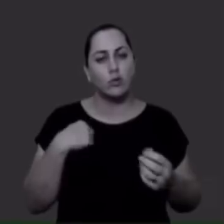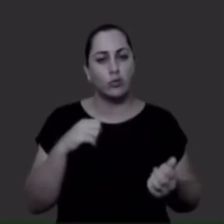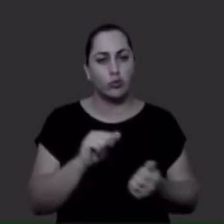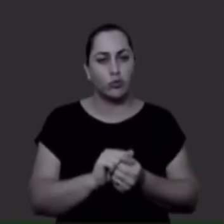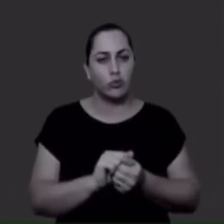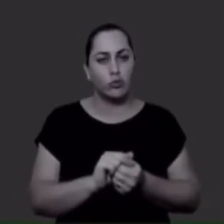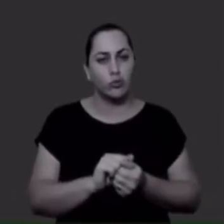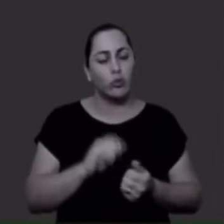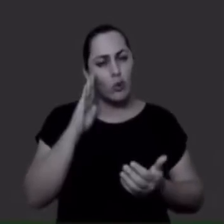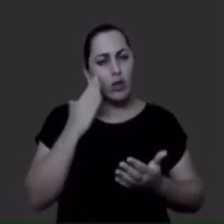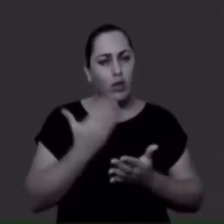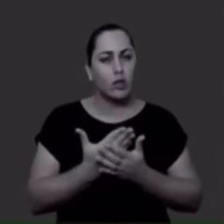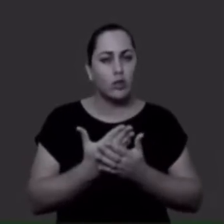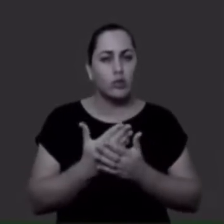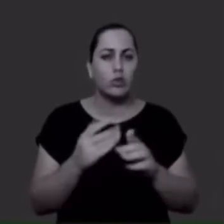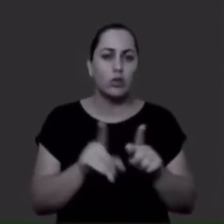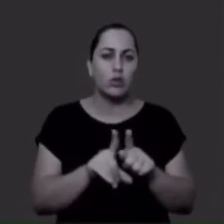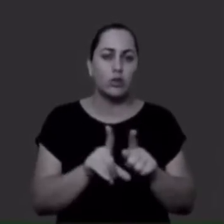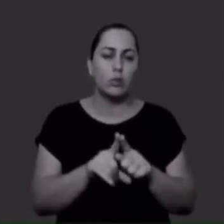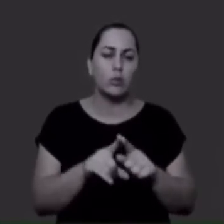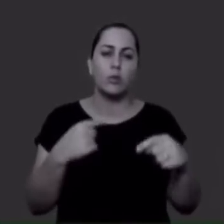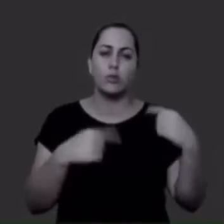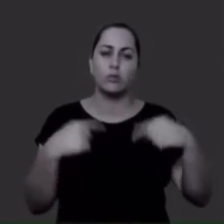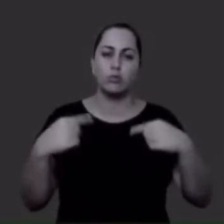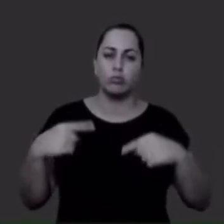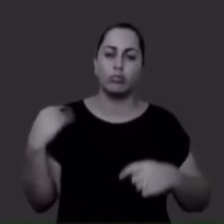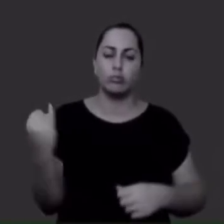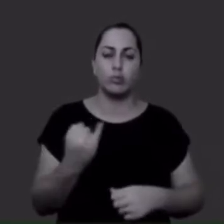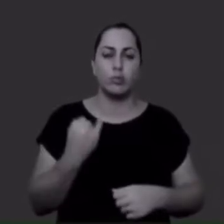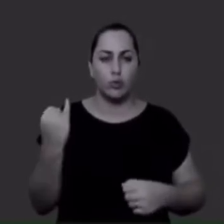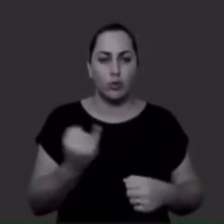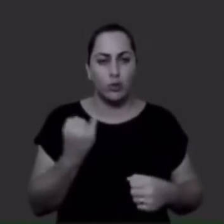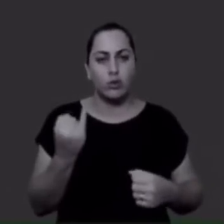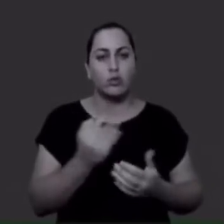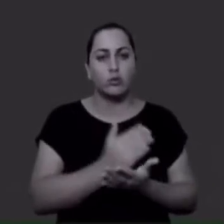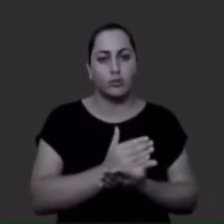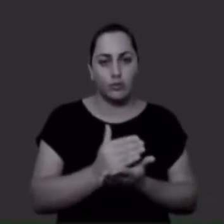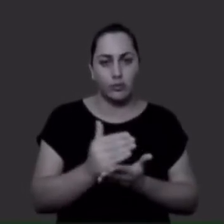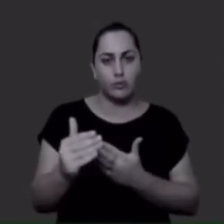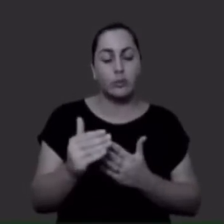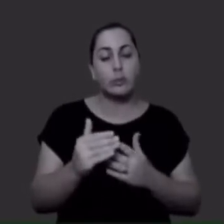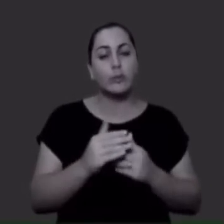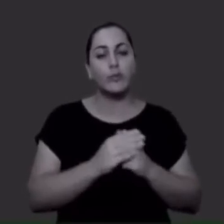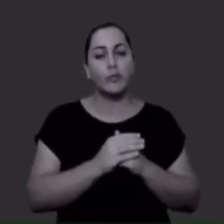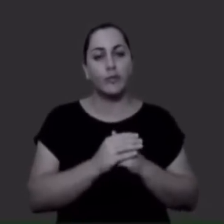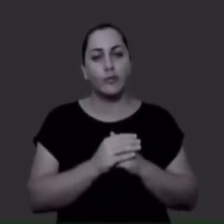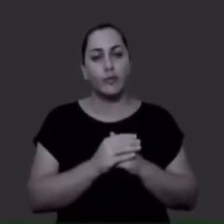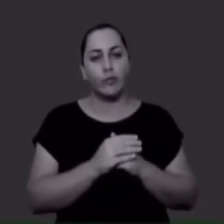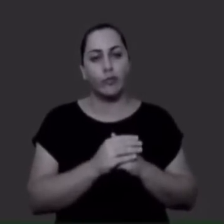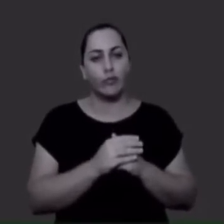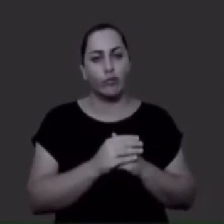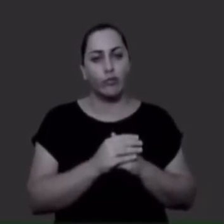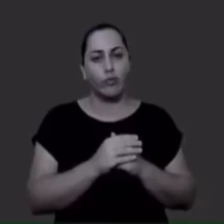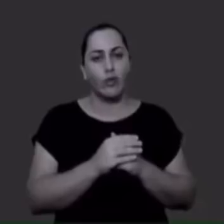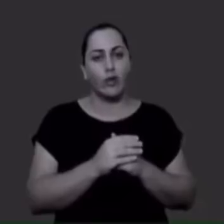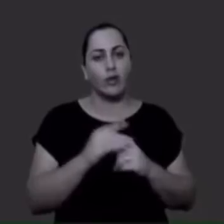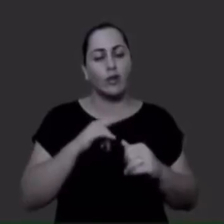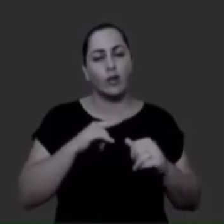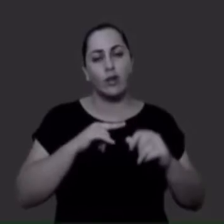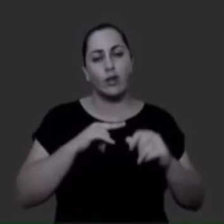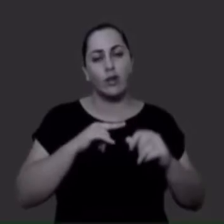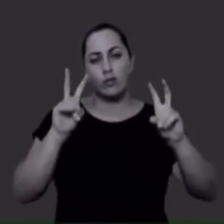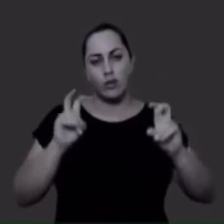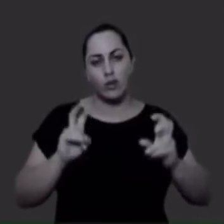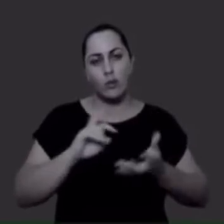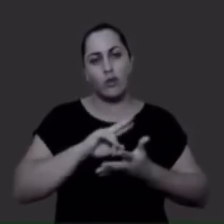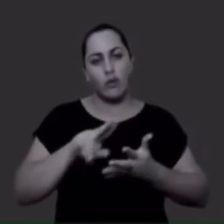eu que foi um debate muito interessante, inicial, onde trata-se de diversos temas, inclusive de